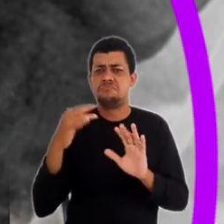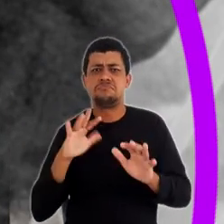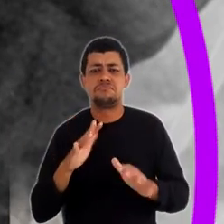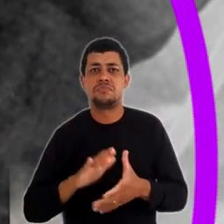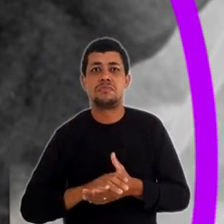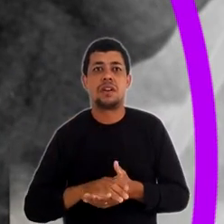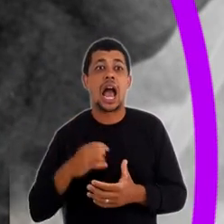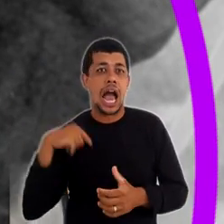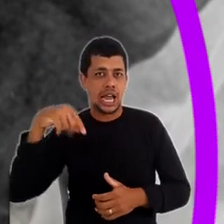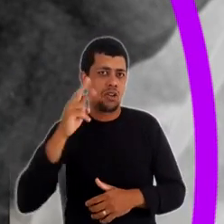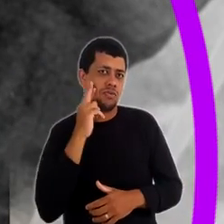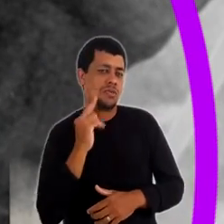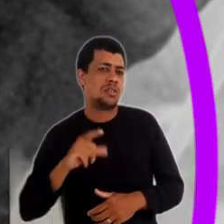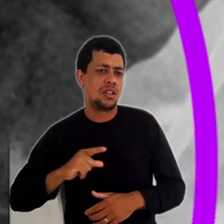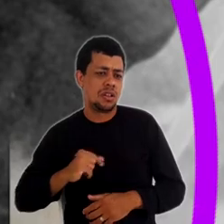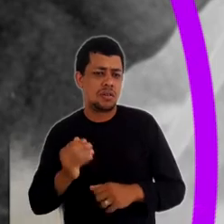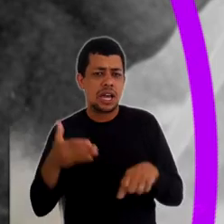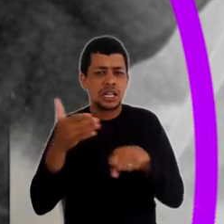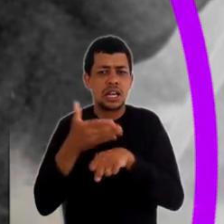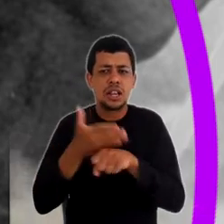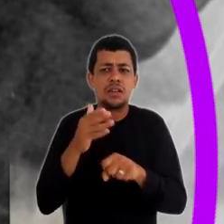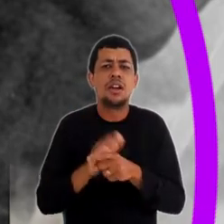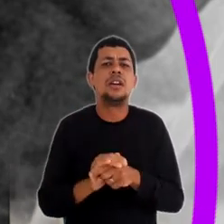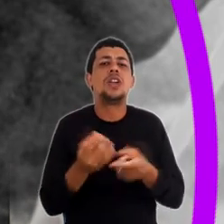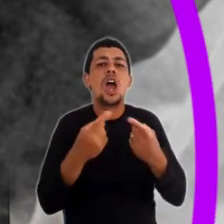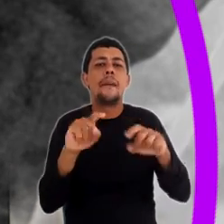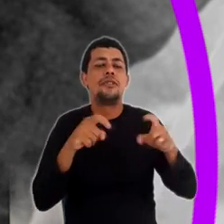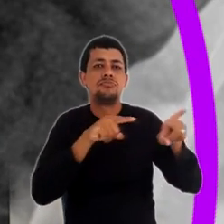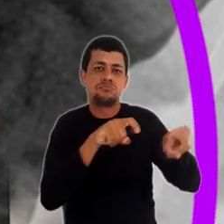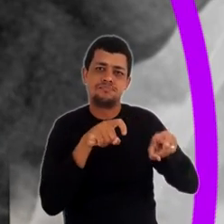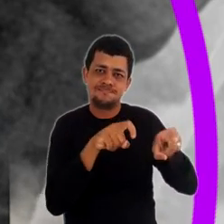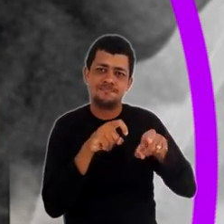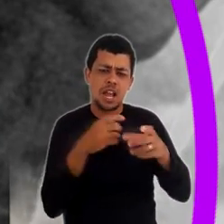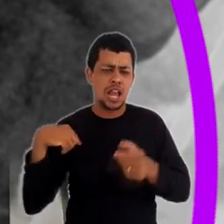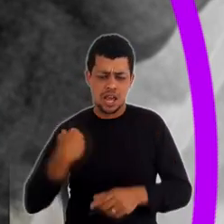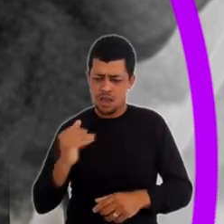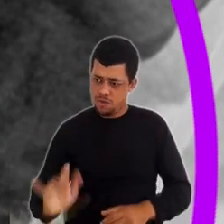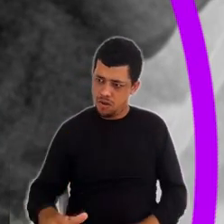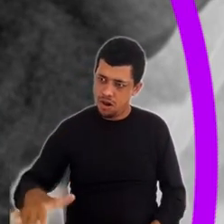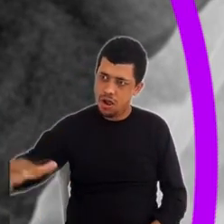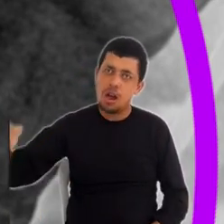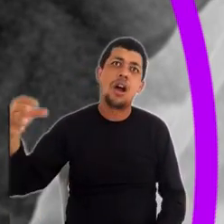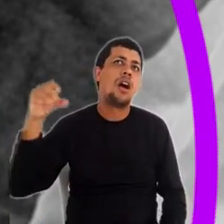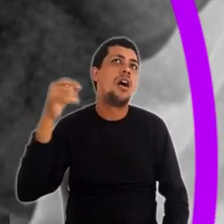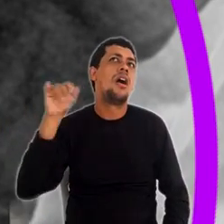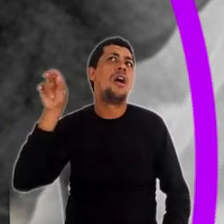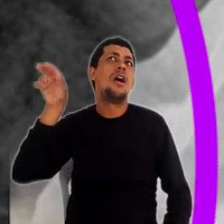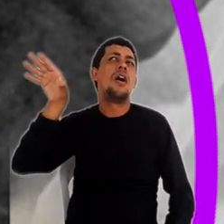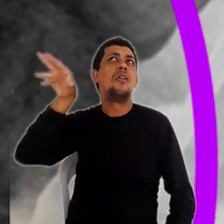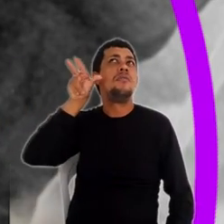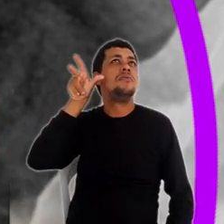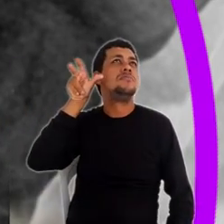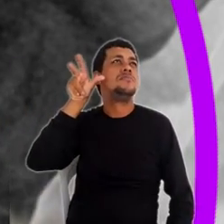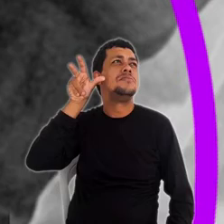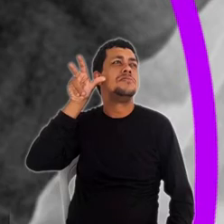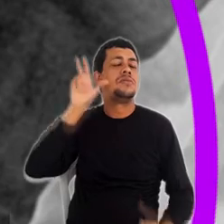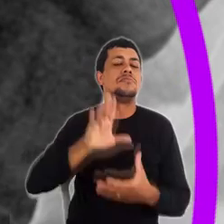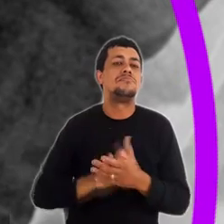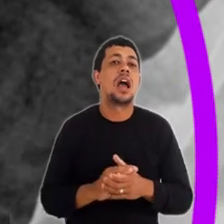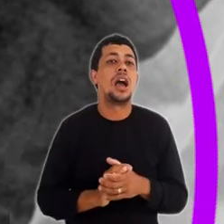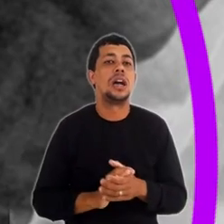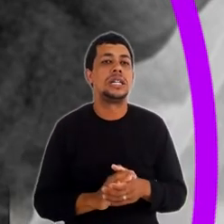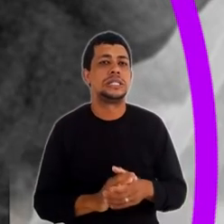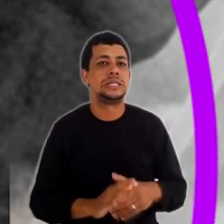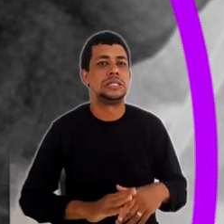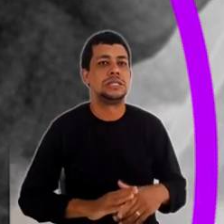pelo menos, tem mais acesso ao sertanejo, né? Então, a gente cresce escutando sertanejo e tudo mais, só que aí chega um momento que eu me deparei com rap.